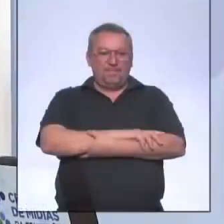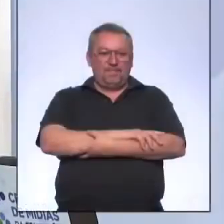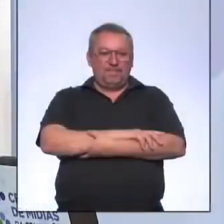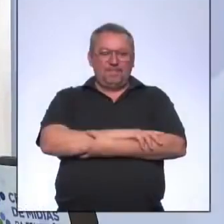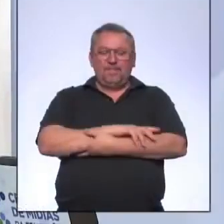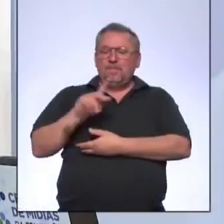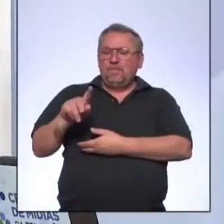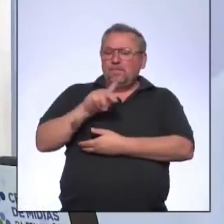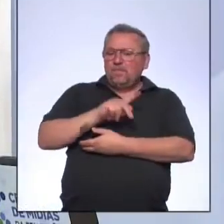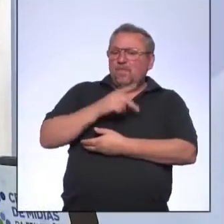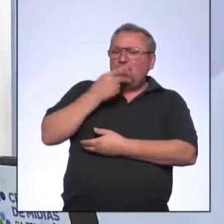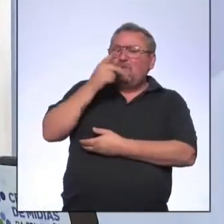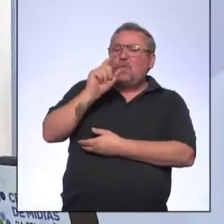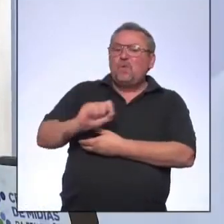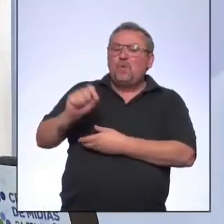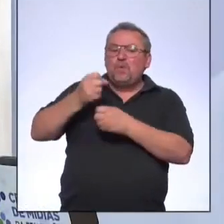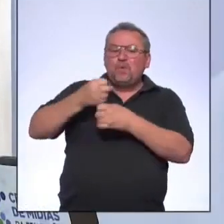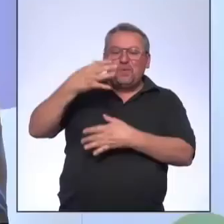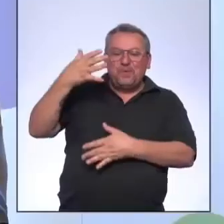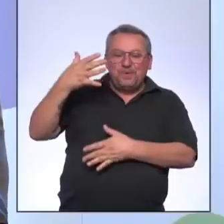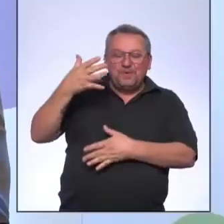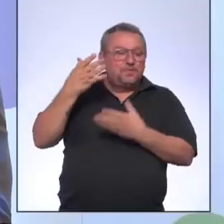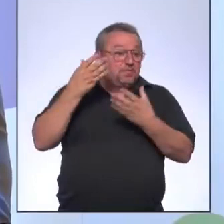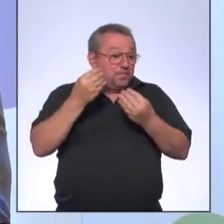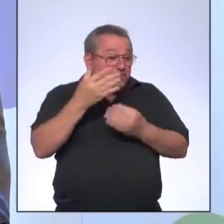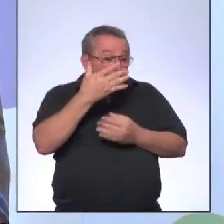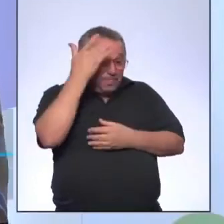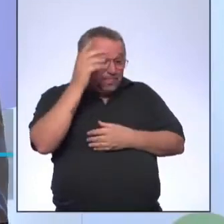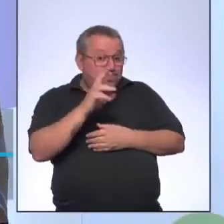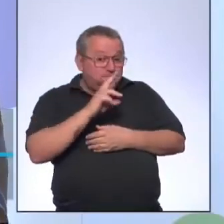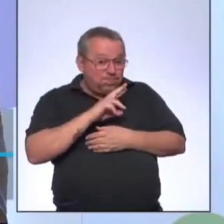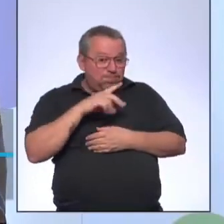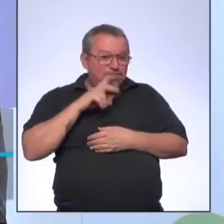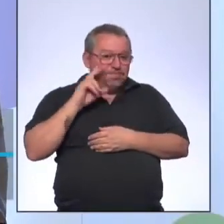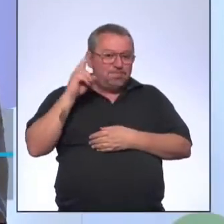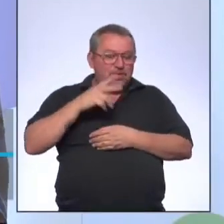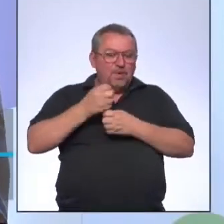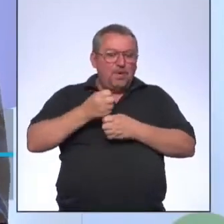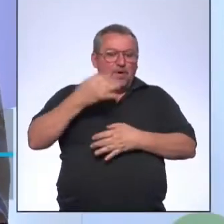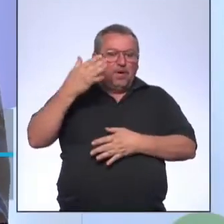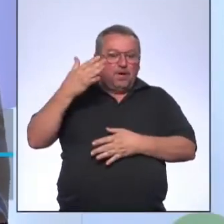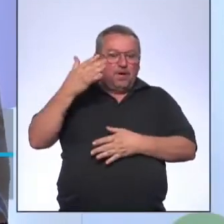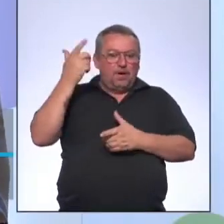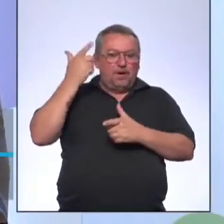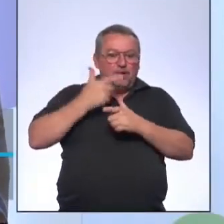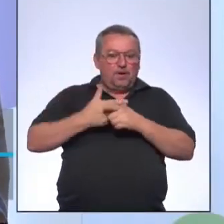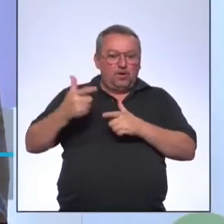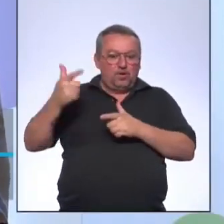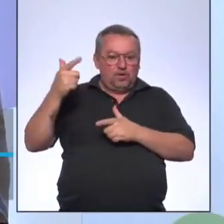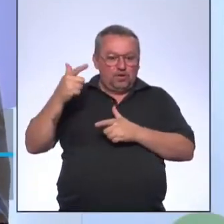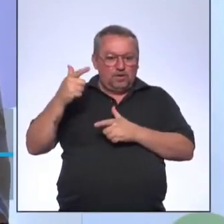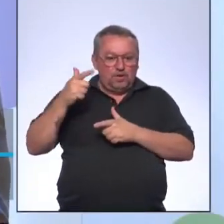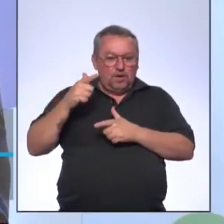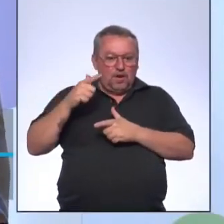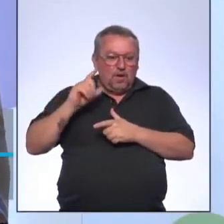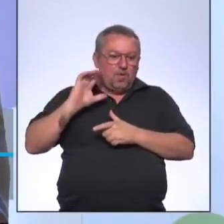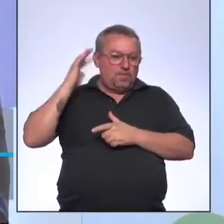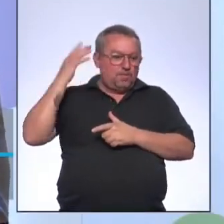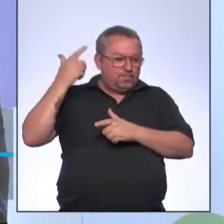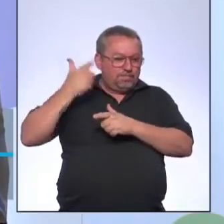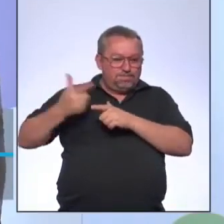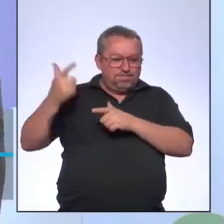Teacher Ed, o que os alunos falaram? Bastante gente está respondendo, a maioria está respondendo sobre desastres naturais,